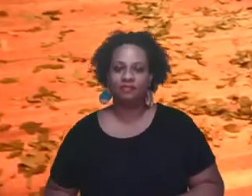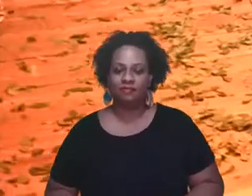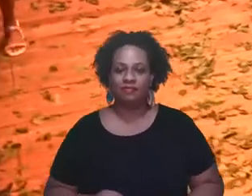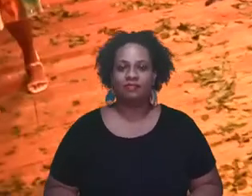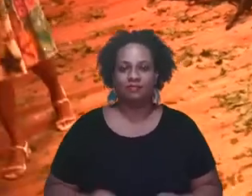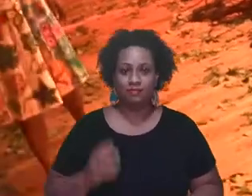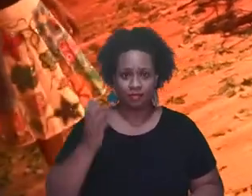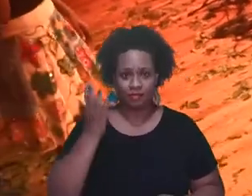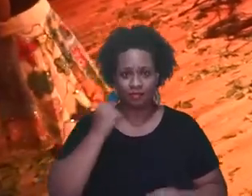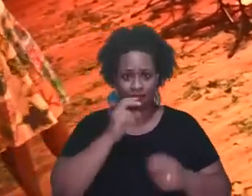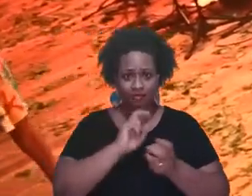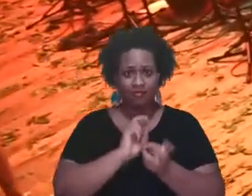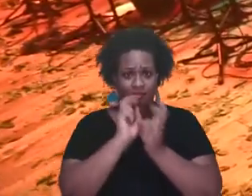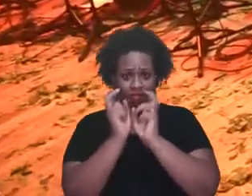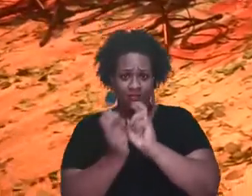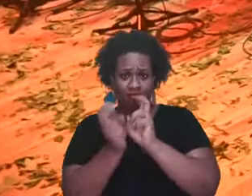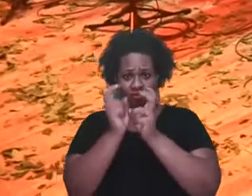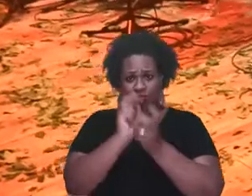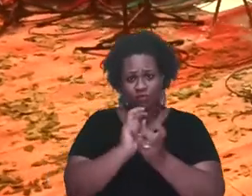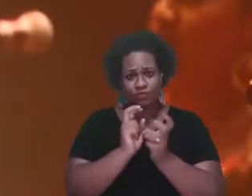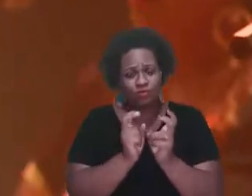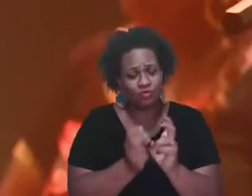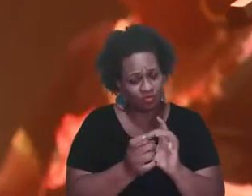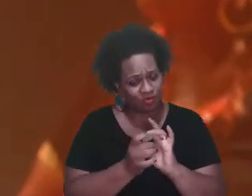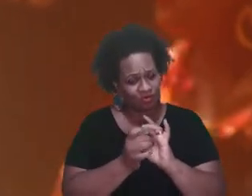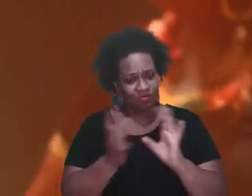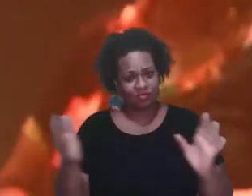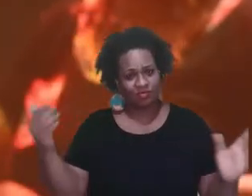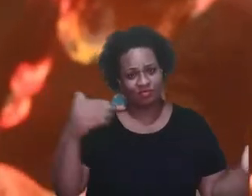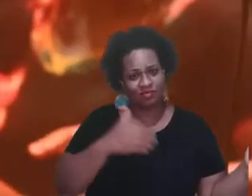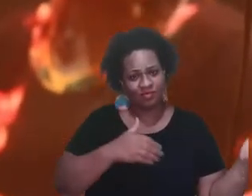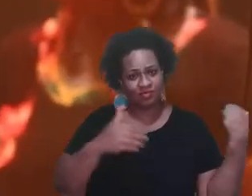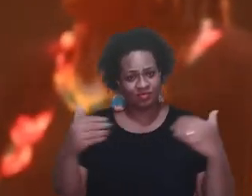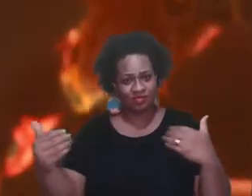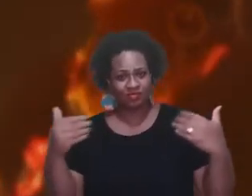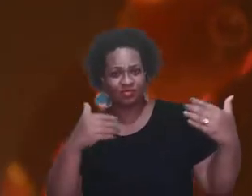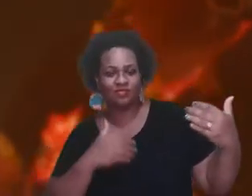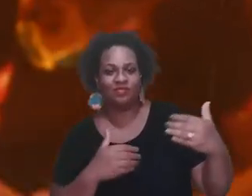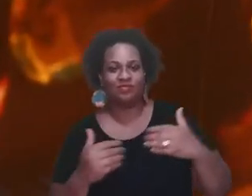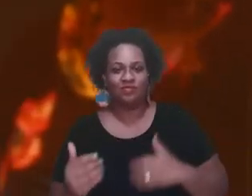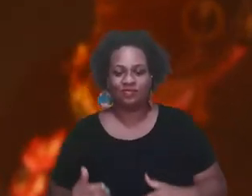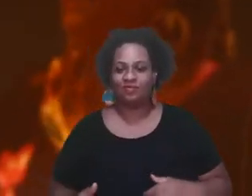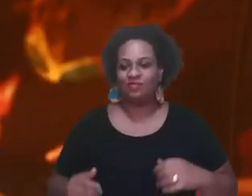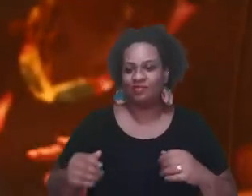Quem souber dançar capoeira jogando capoeira e vou entrar no gingado